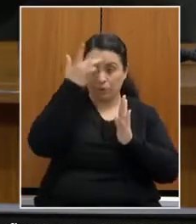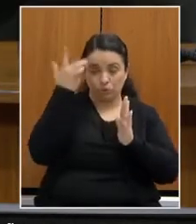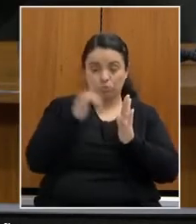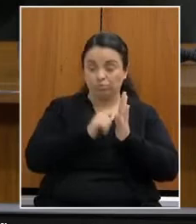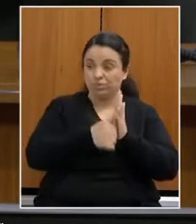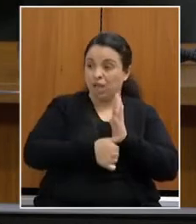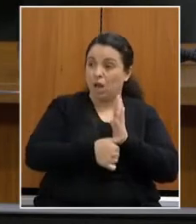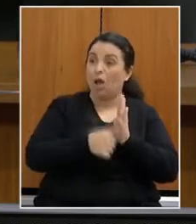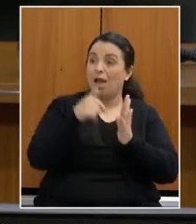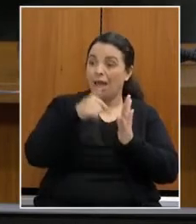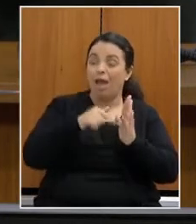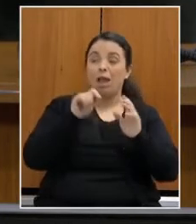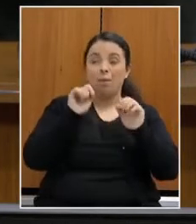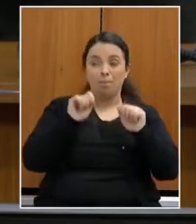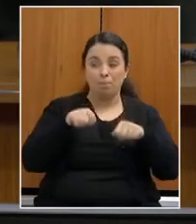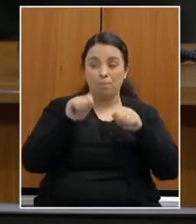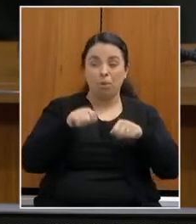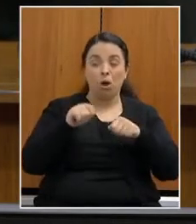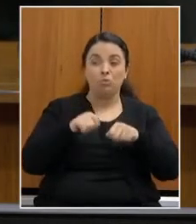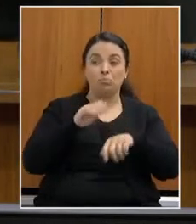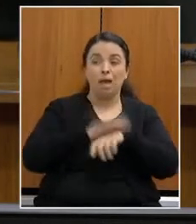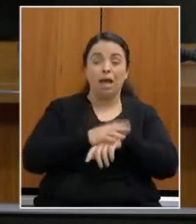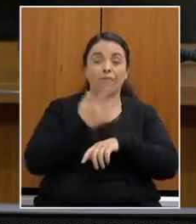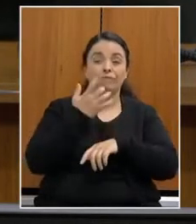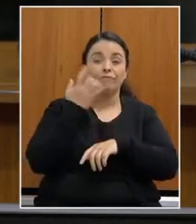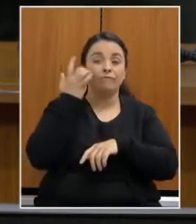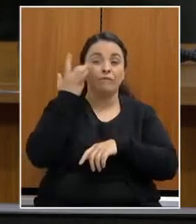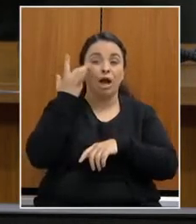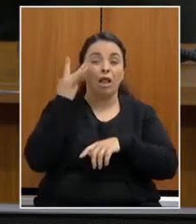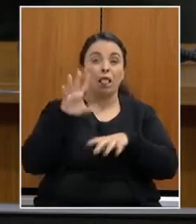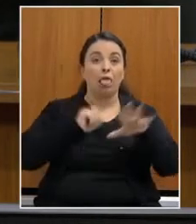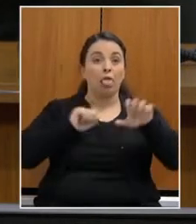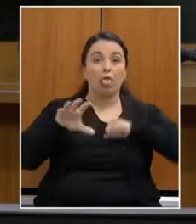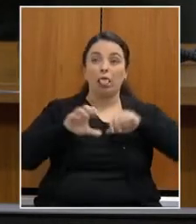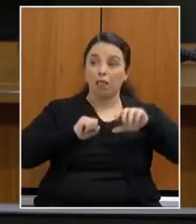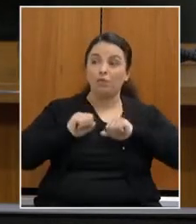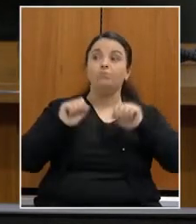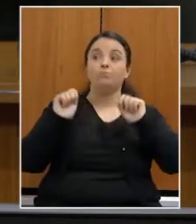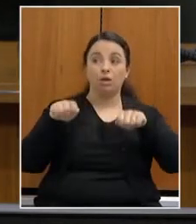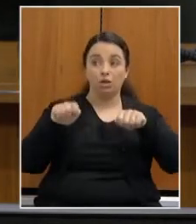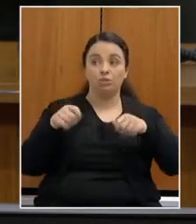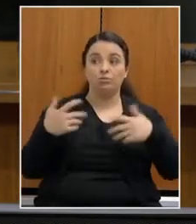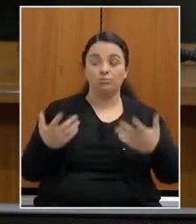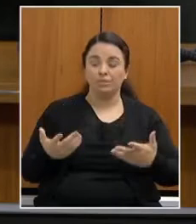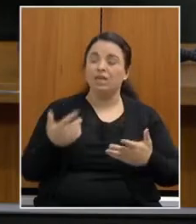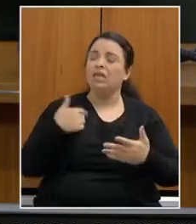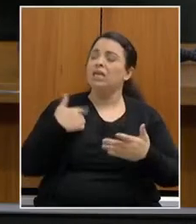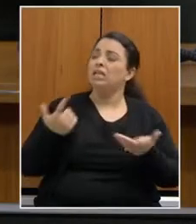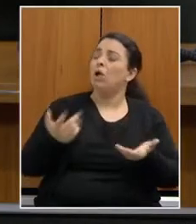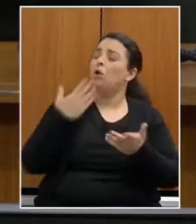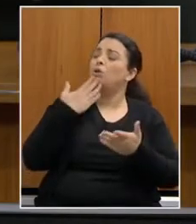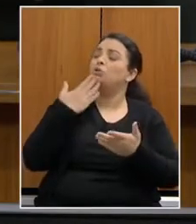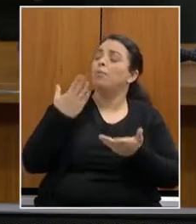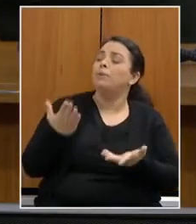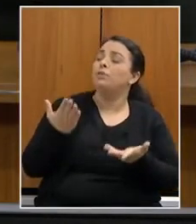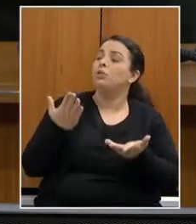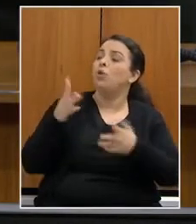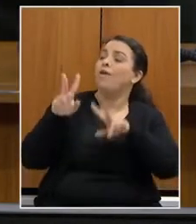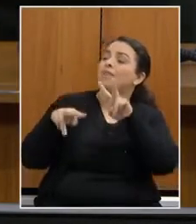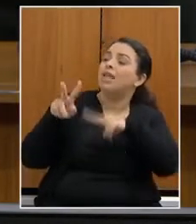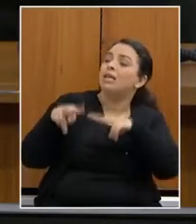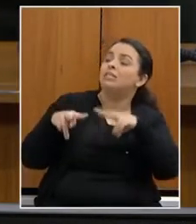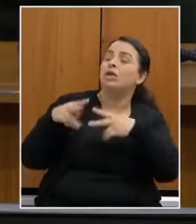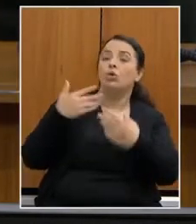contaminação. Então, essa é a minha parte final, é um pedido, uma avaliação do governador,